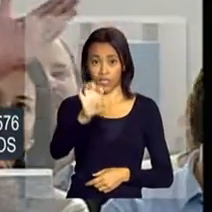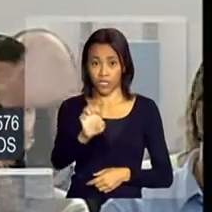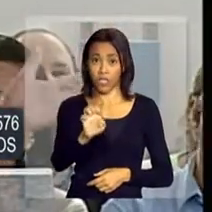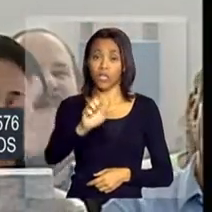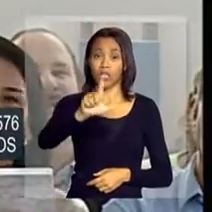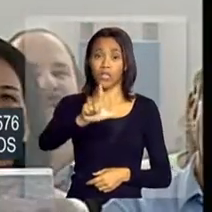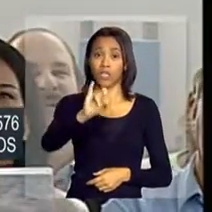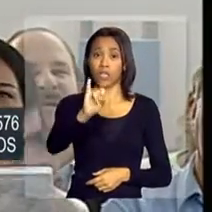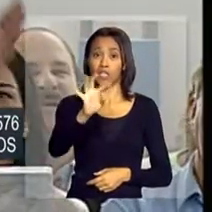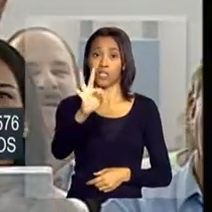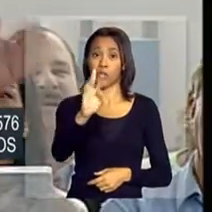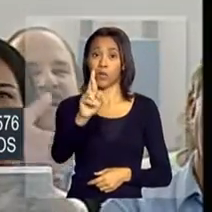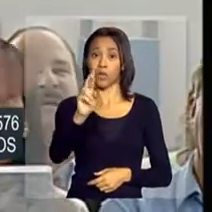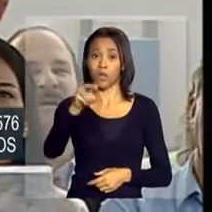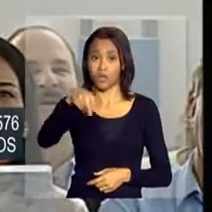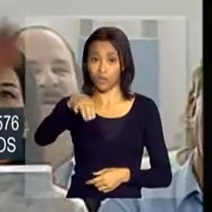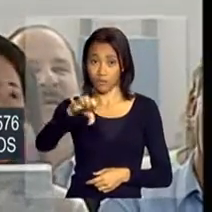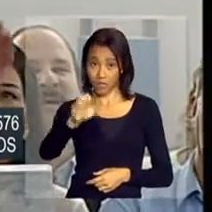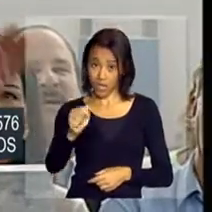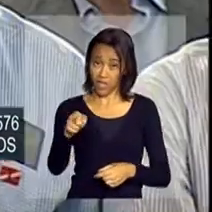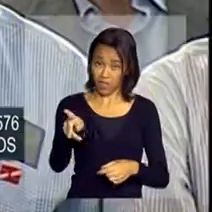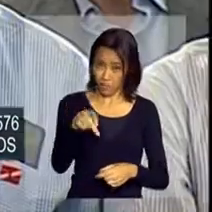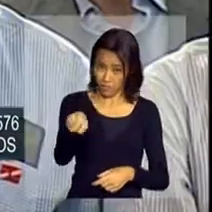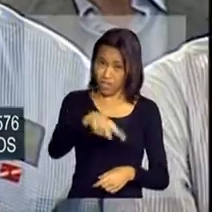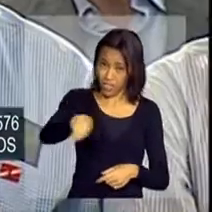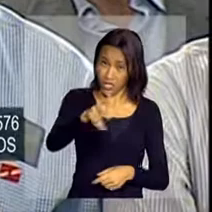e vocês chamam de